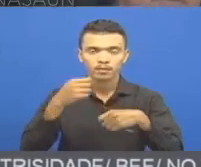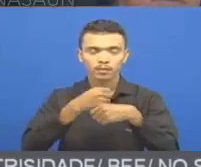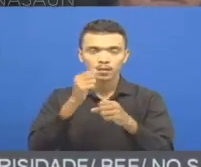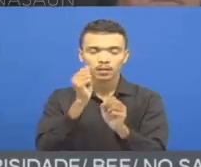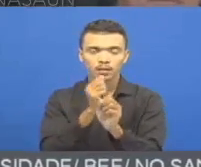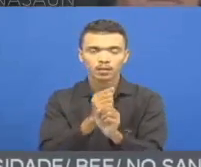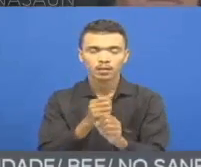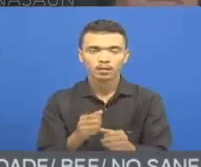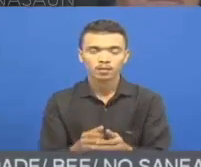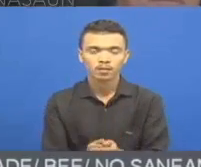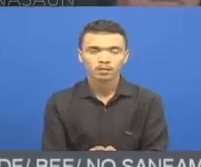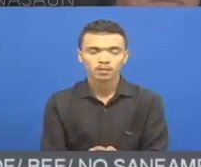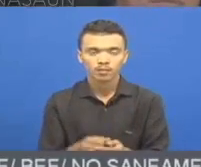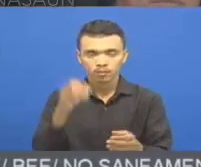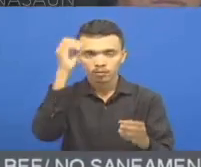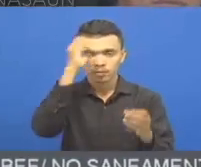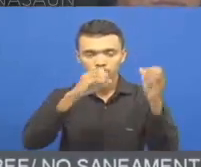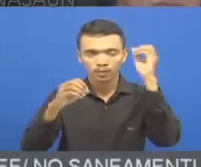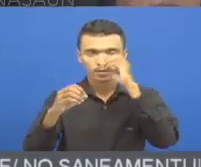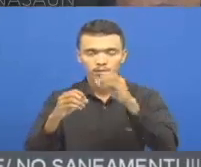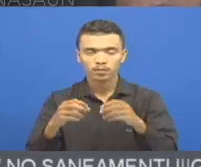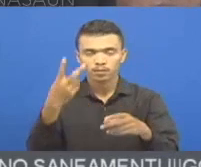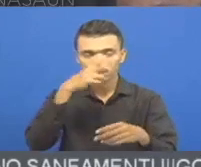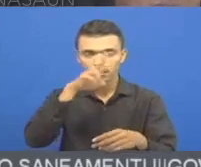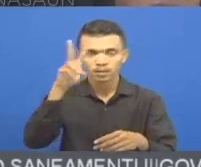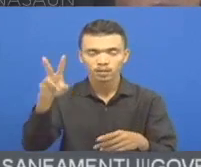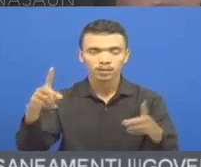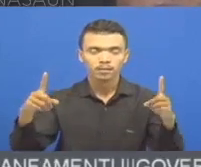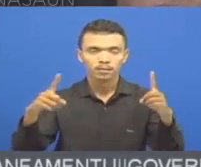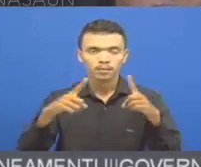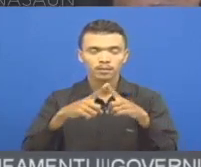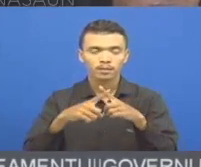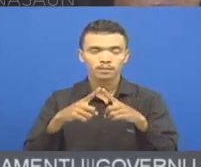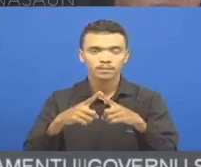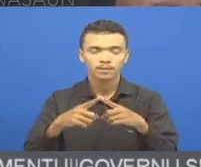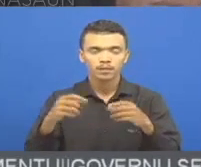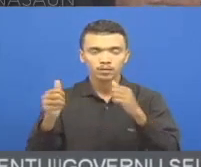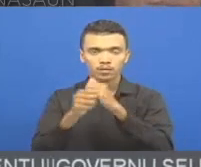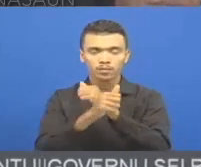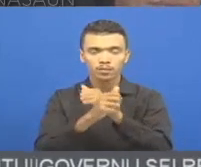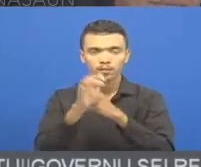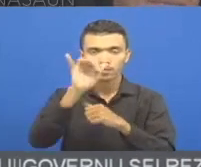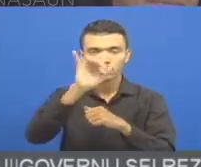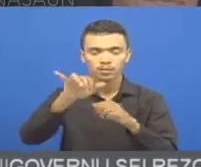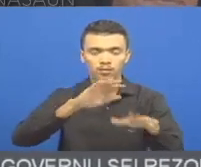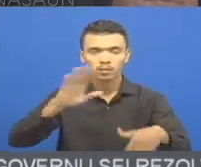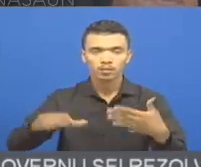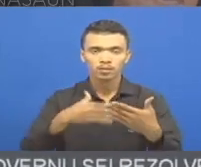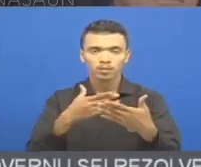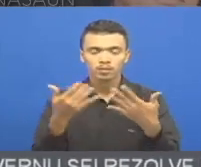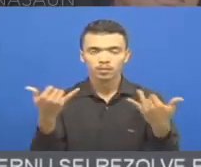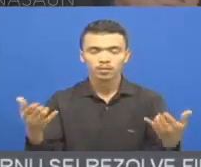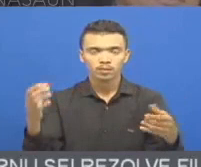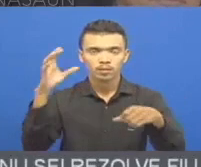gestão de operação unida, conjunto, depois itaú de halo identificação, baia suspeito sira tomak, nebem agora